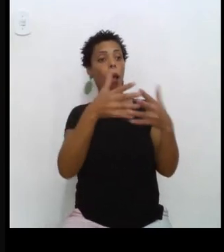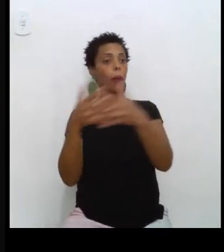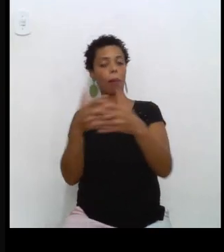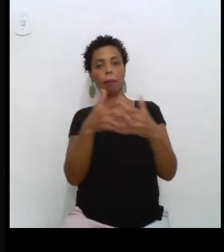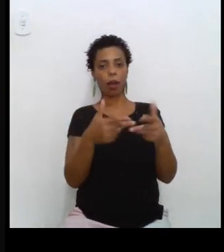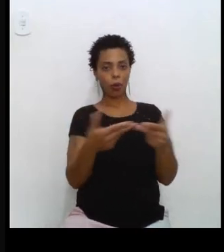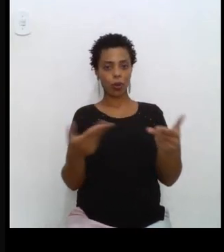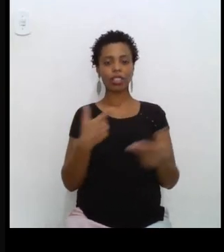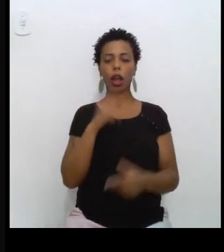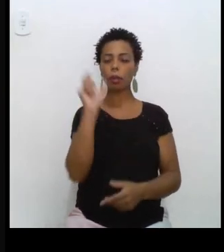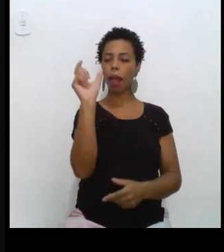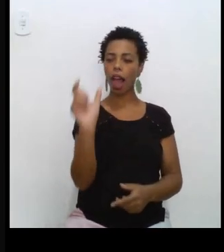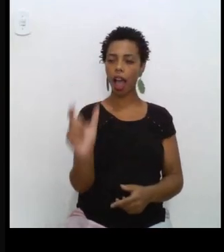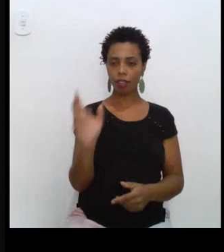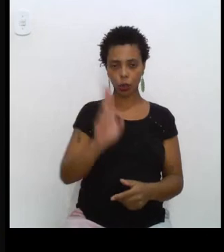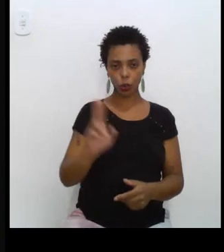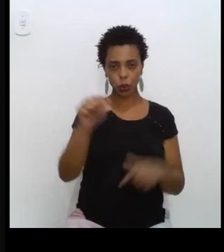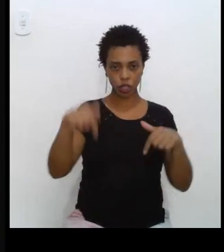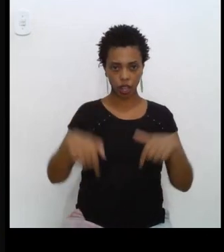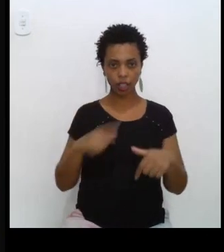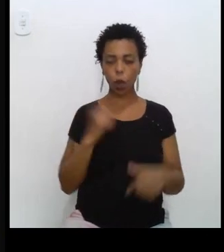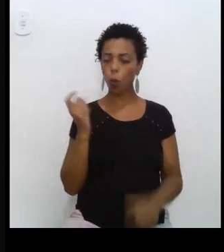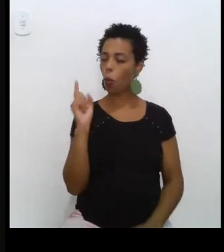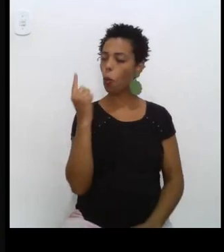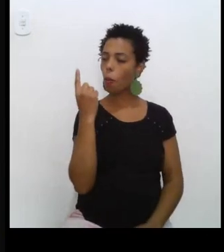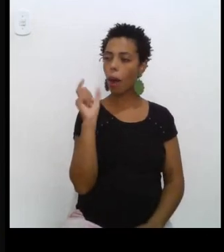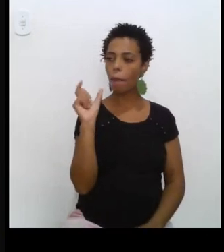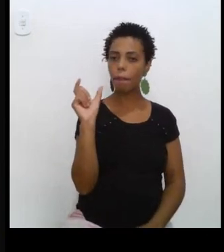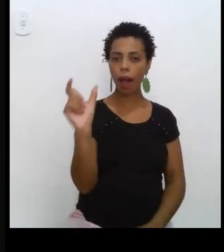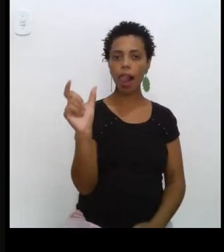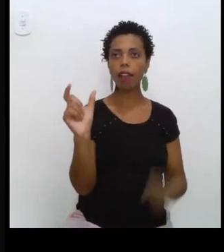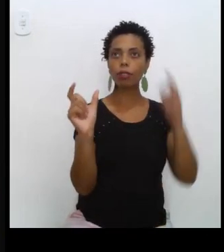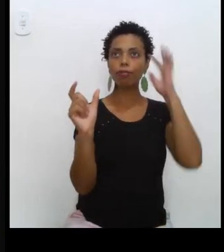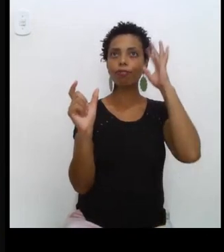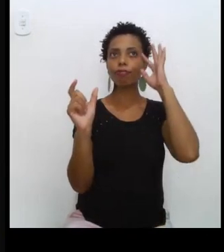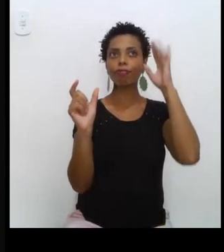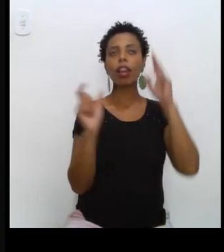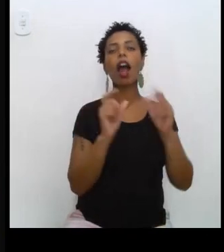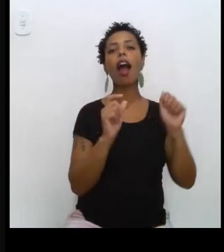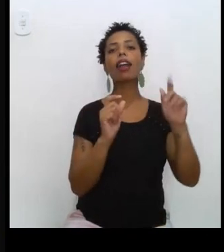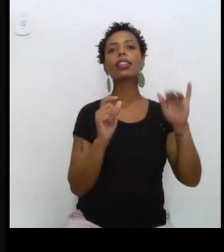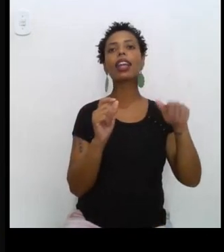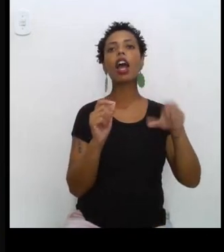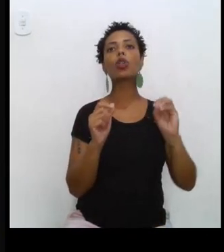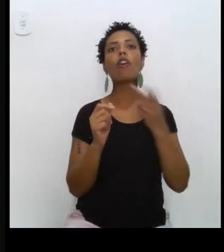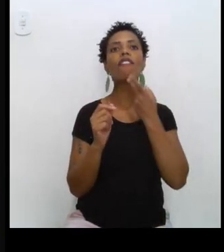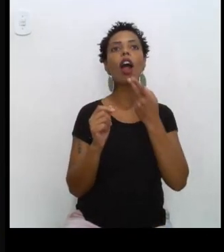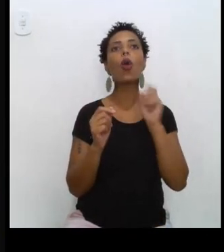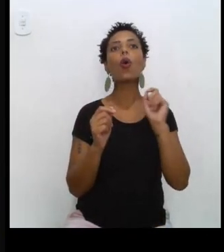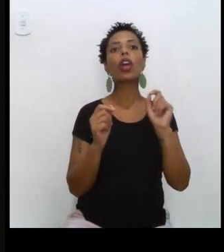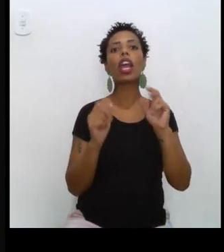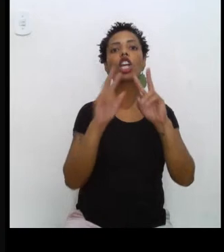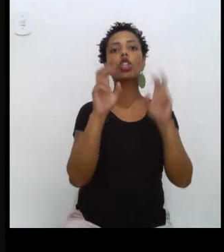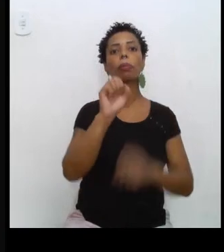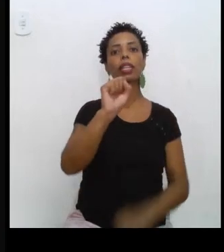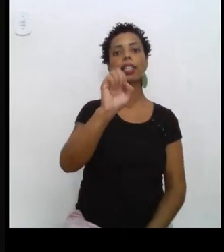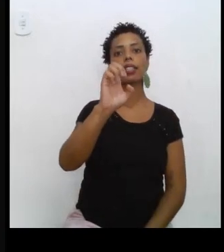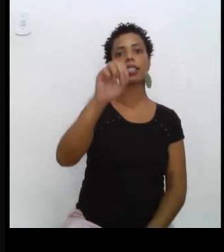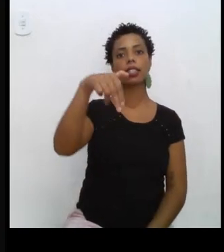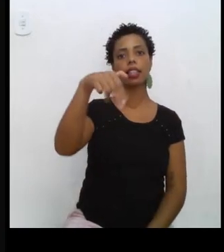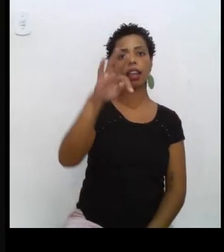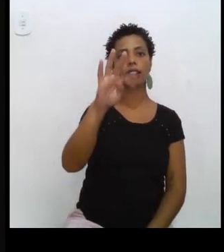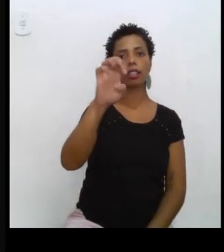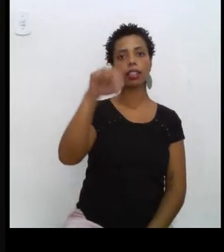quando uma uma palavra aqui e pensando da fala do Adriano assim elas tem a ver com sentenças assim